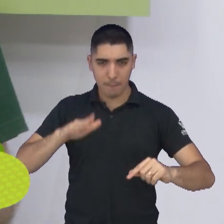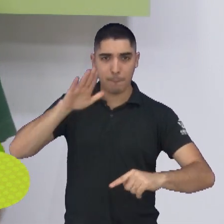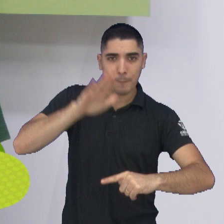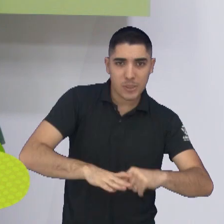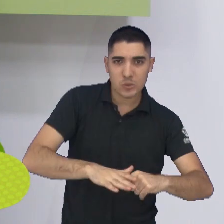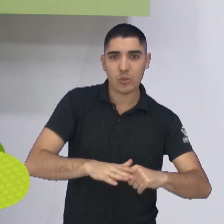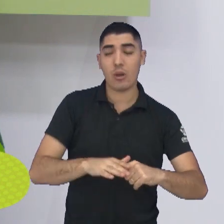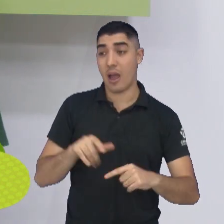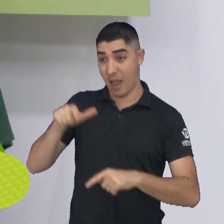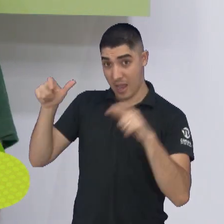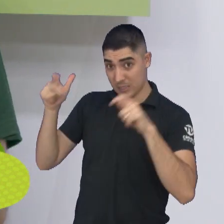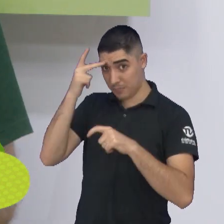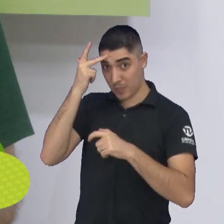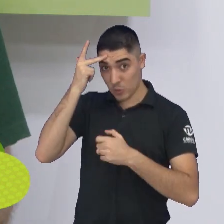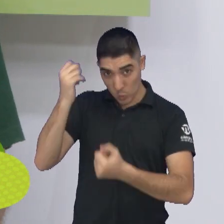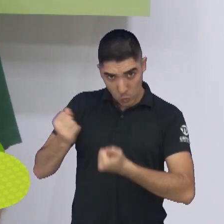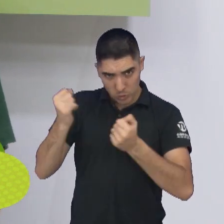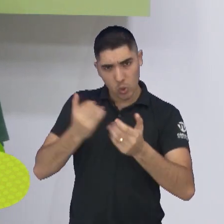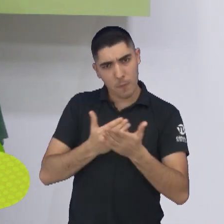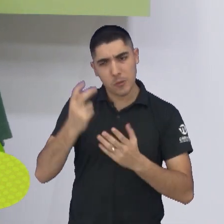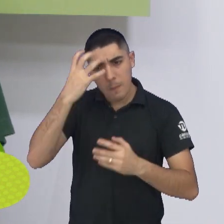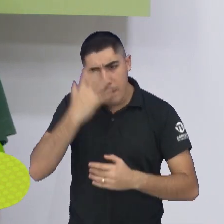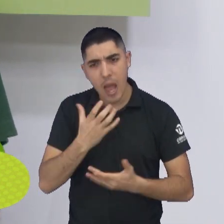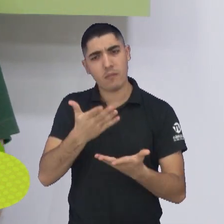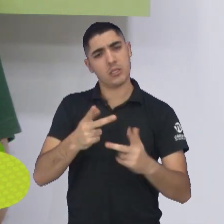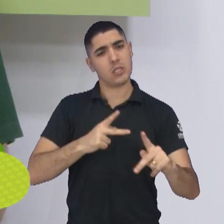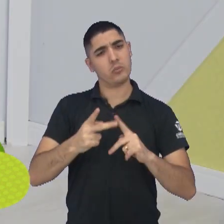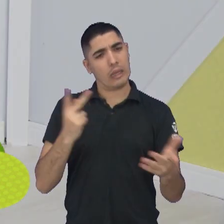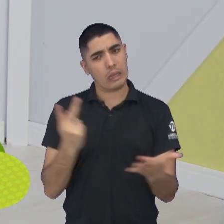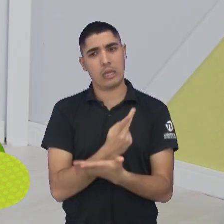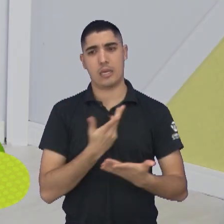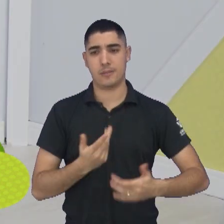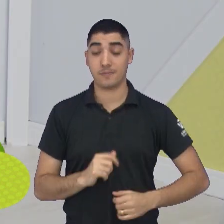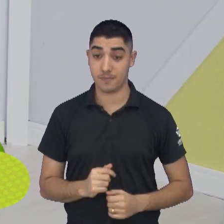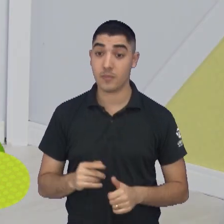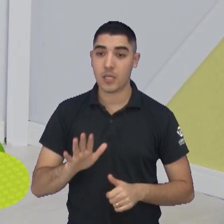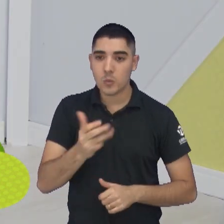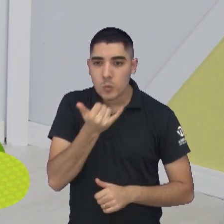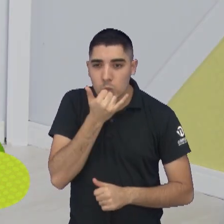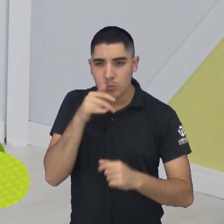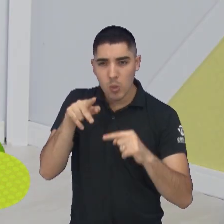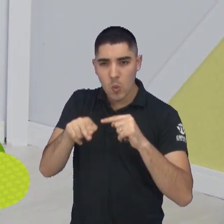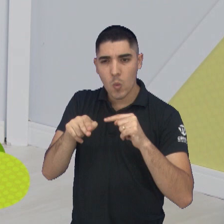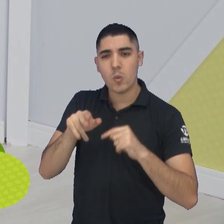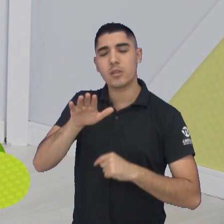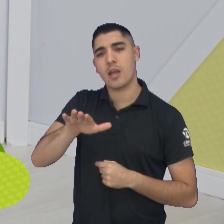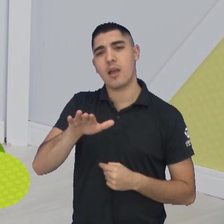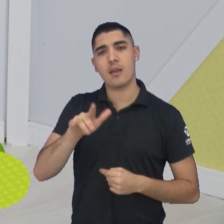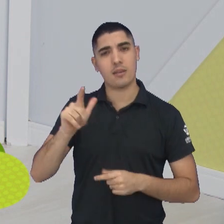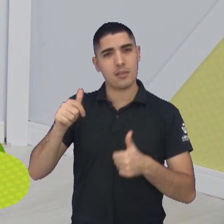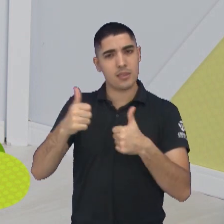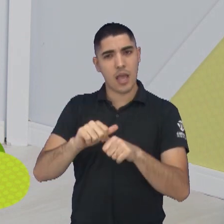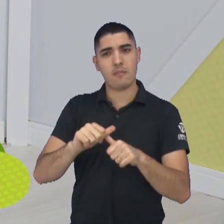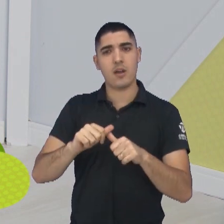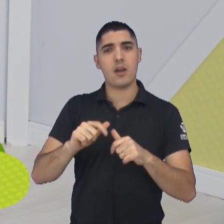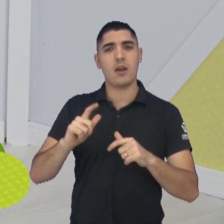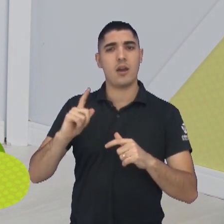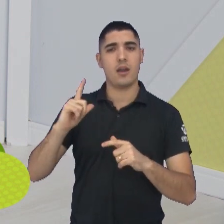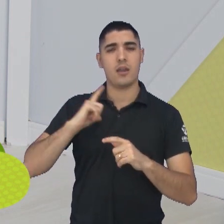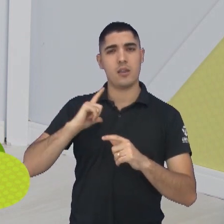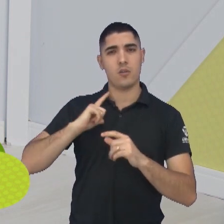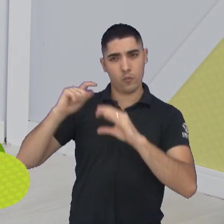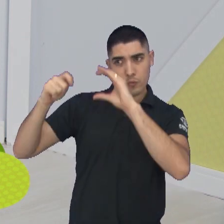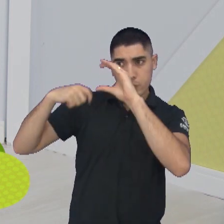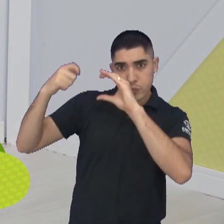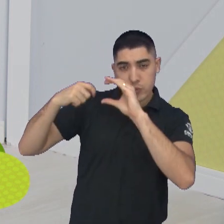pouco bravo com o pessoal do São José, que errava muito saque, né? Principalmente... Perdão, desculpa te cortar. Teve um momento do jogo que estava um vídeo check de um